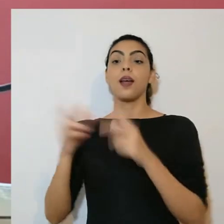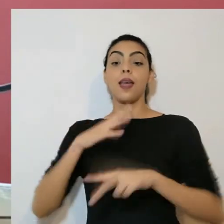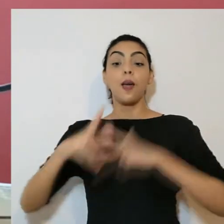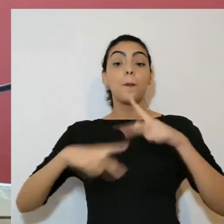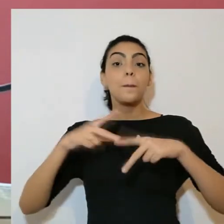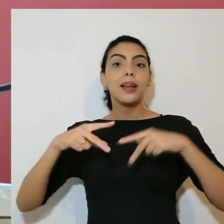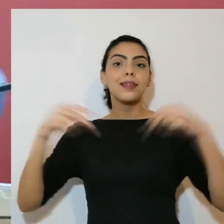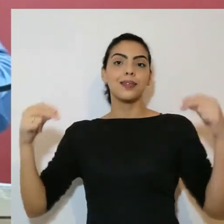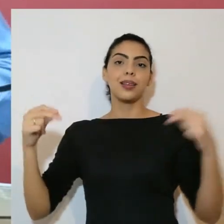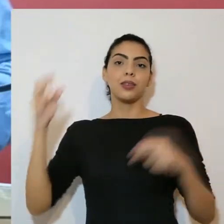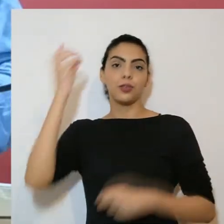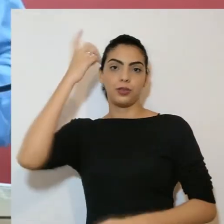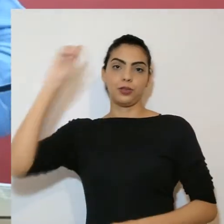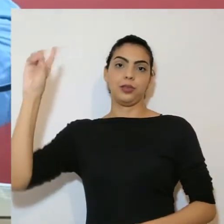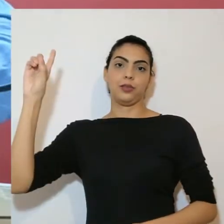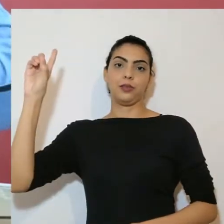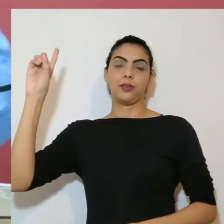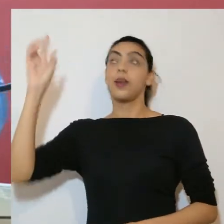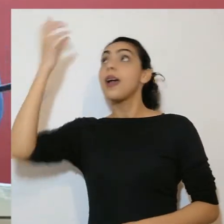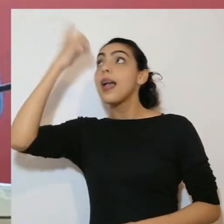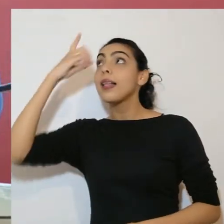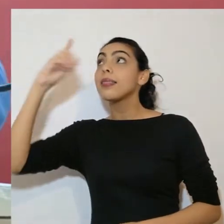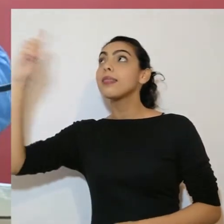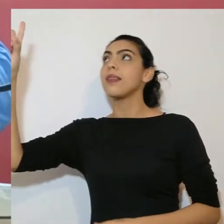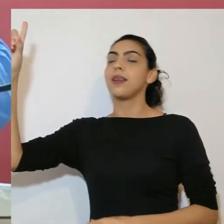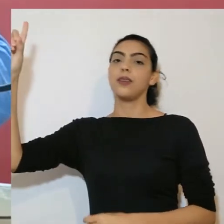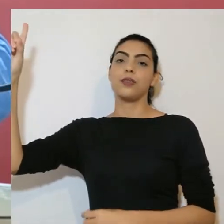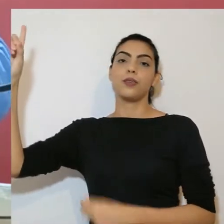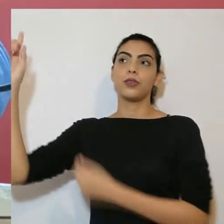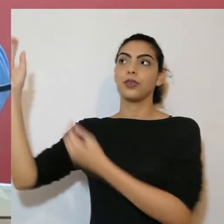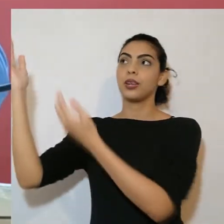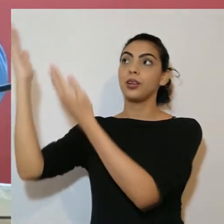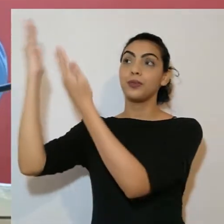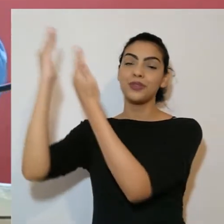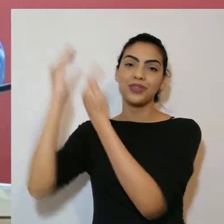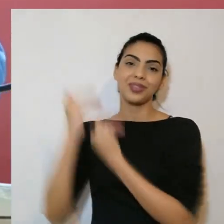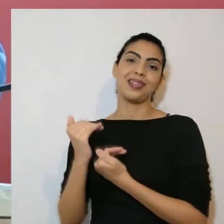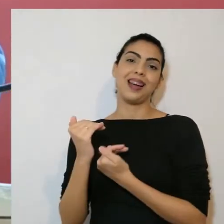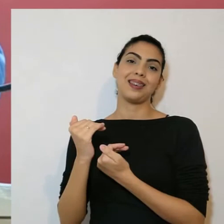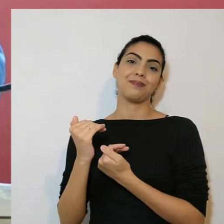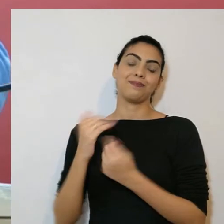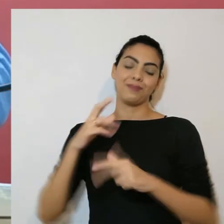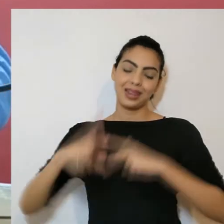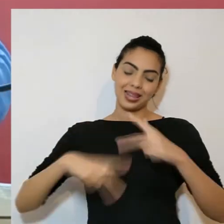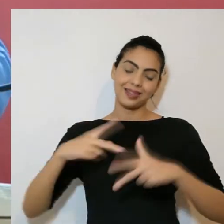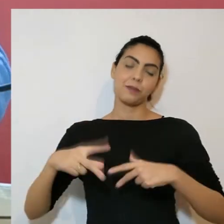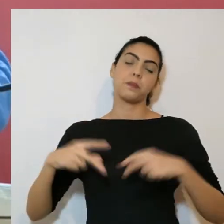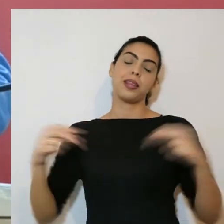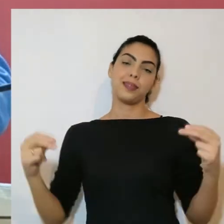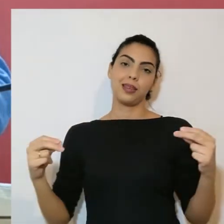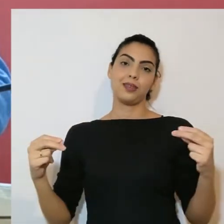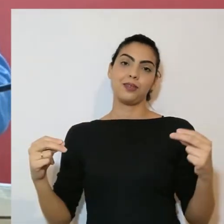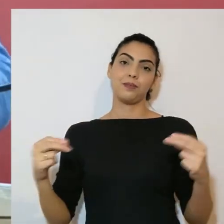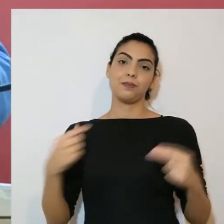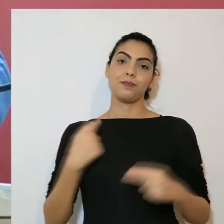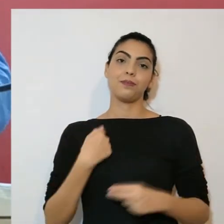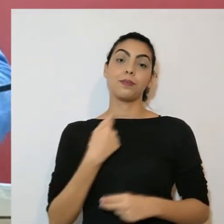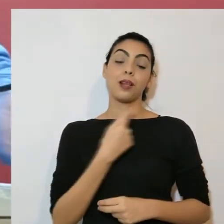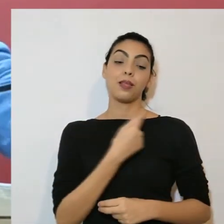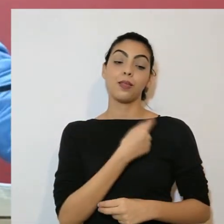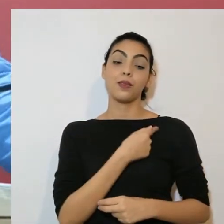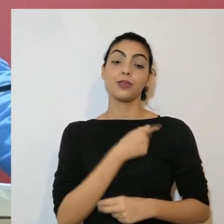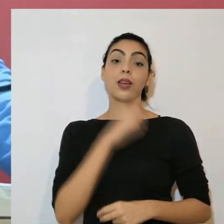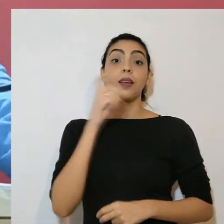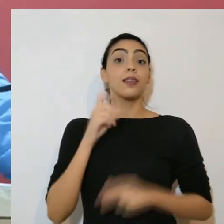de Deus. É Deus quem nos mostra e é Deus quem nos concede esse presente